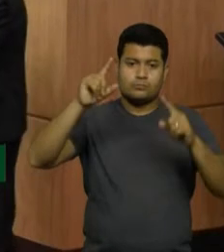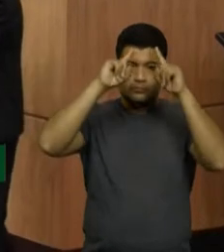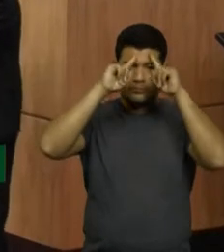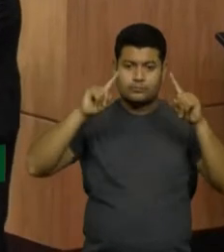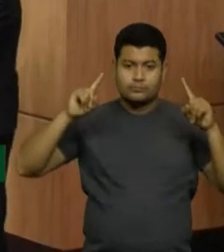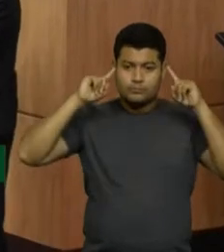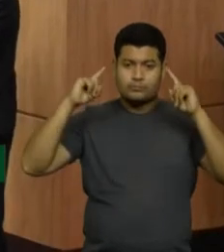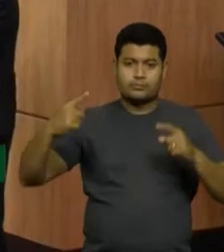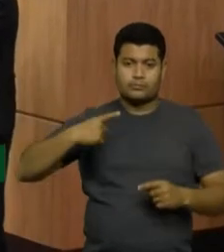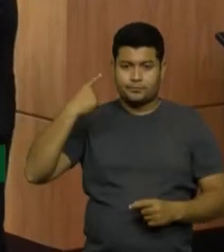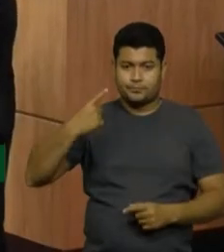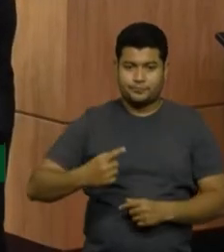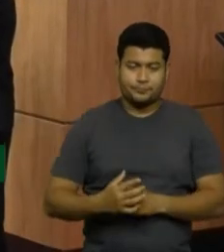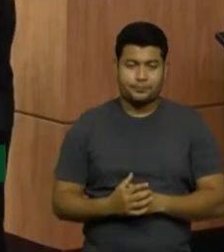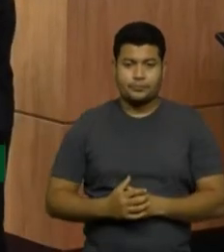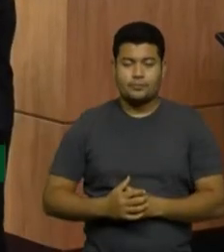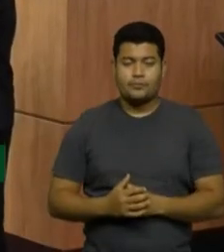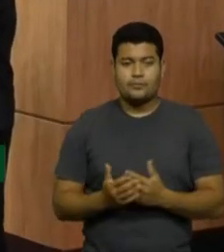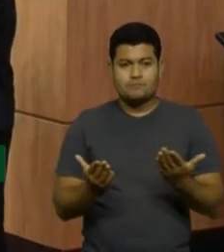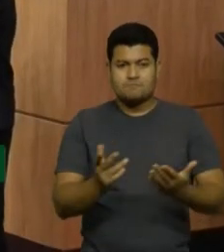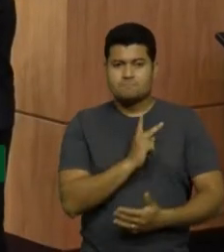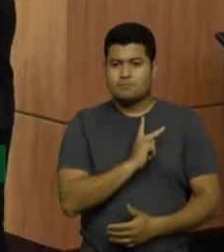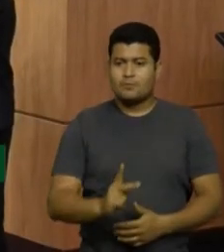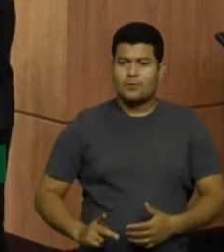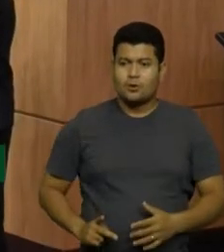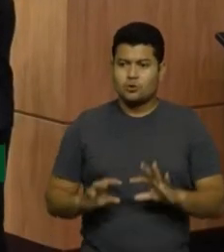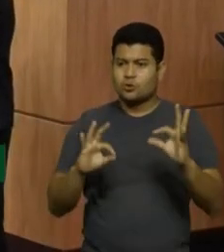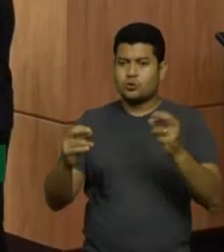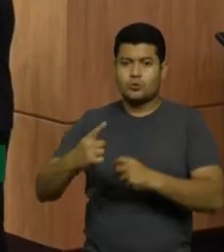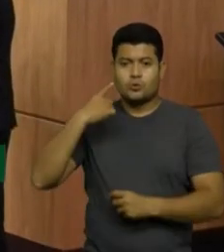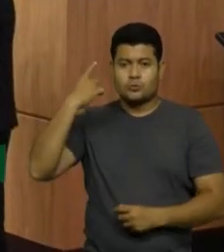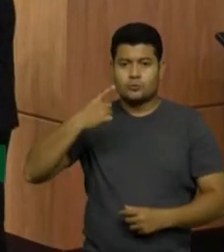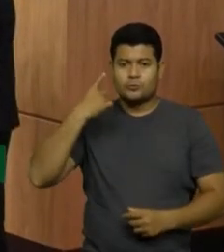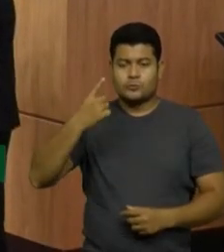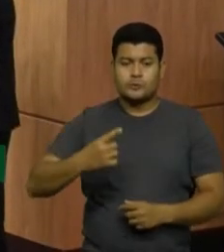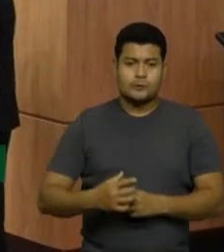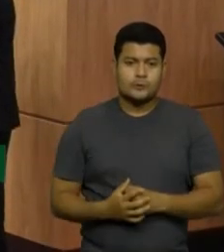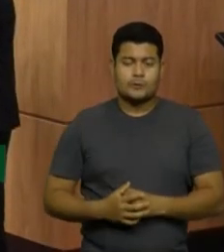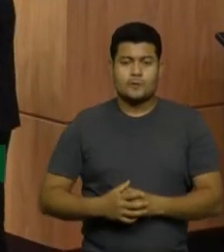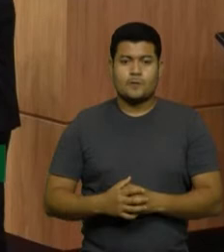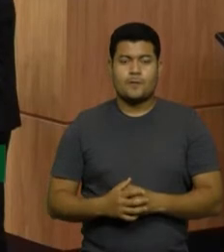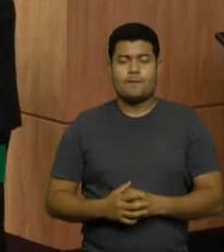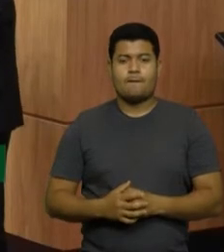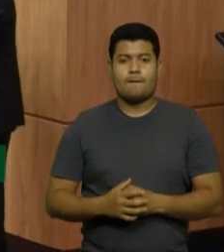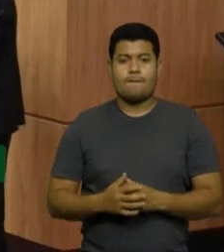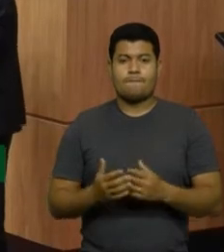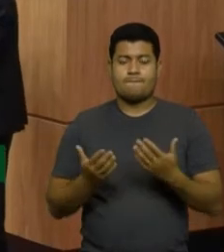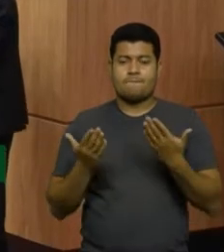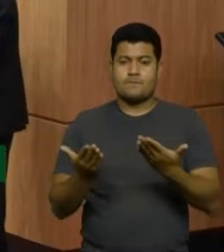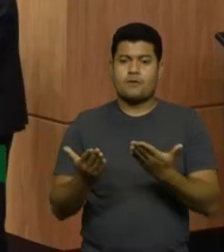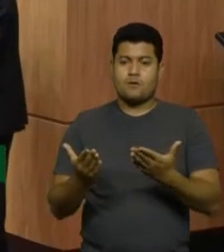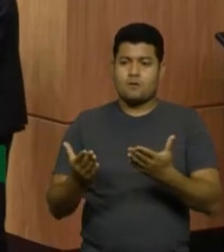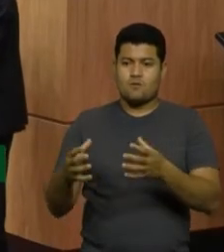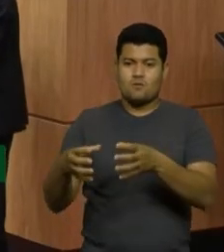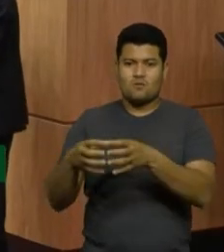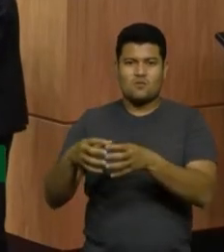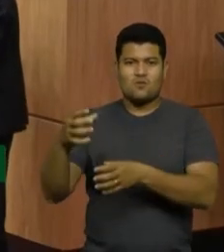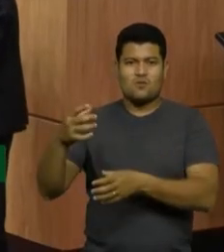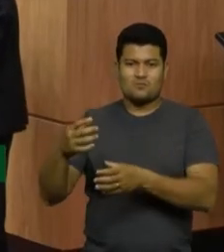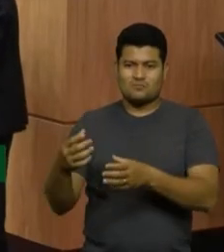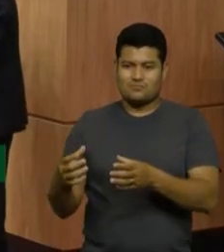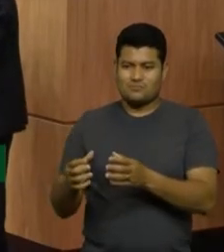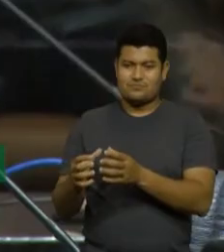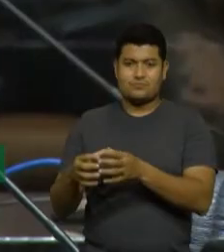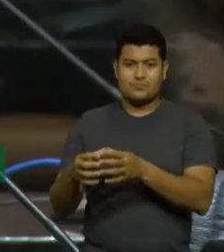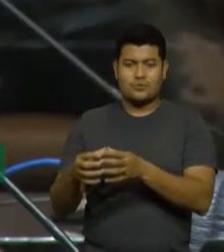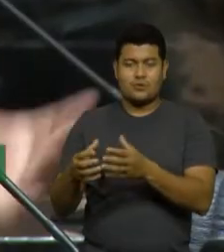senhores deputados, estimado prefeito Dili, comitiva de Abdão, né, as rainhas que estão